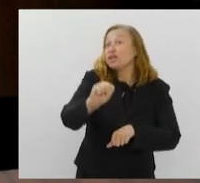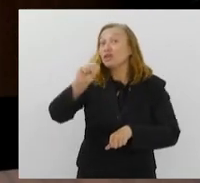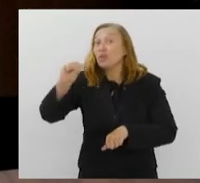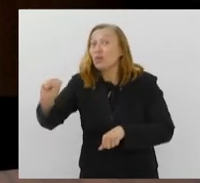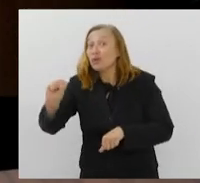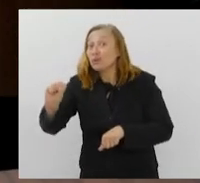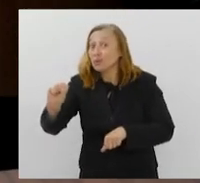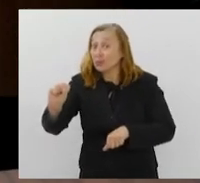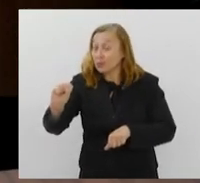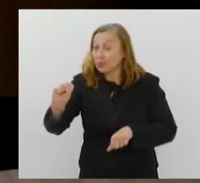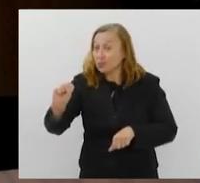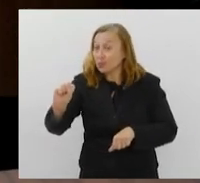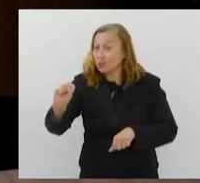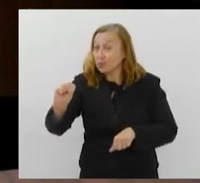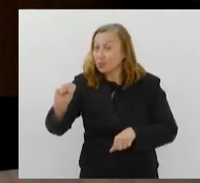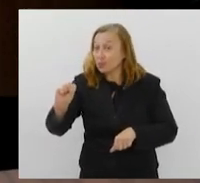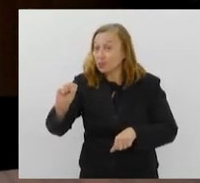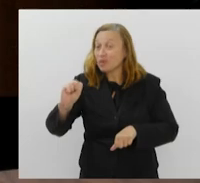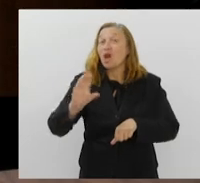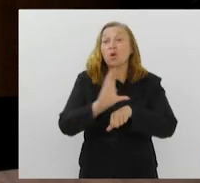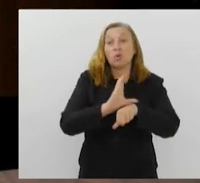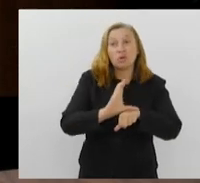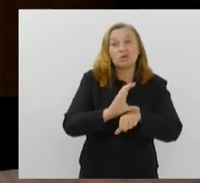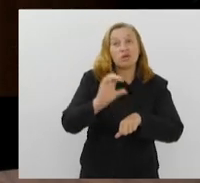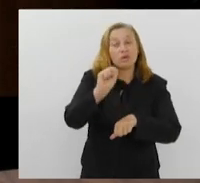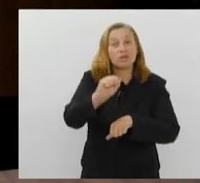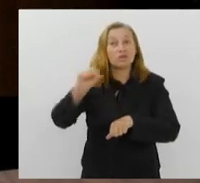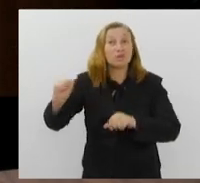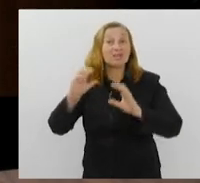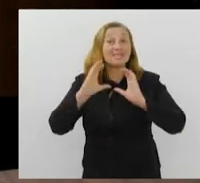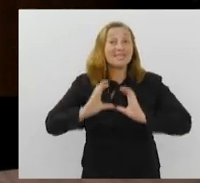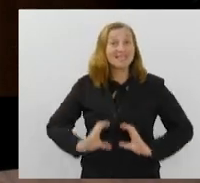88, a Constituição cidadã,